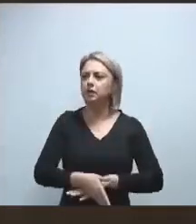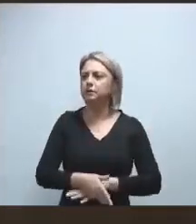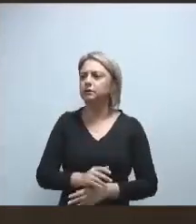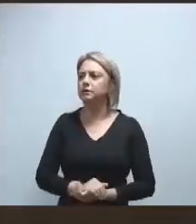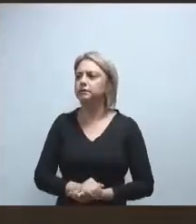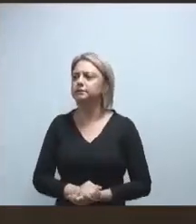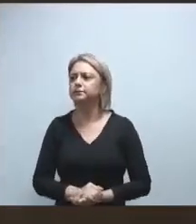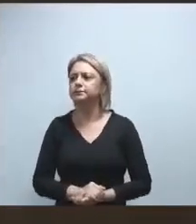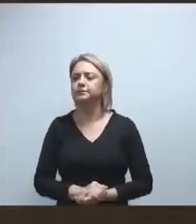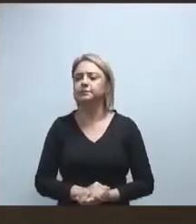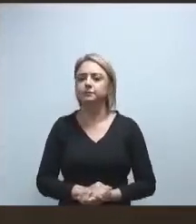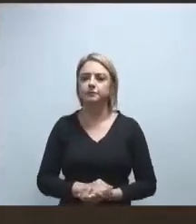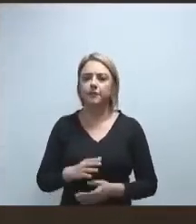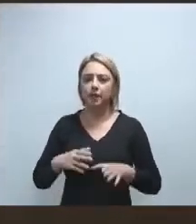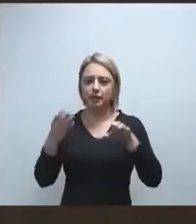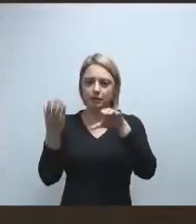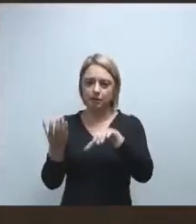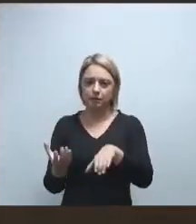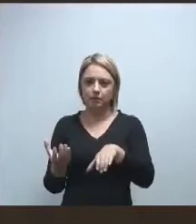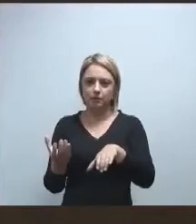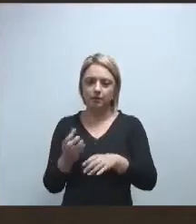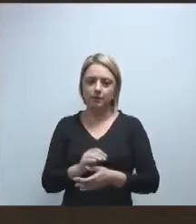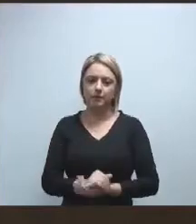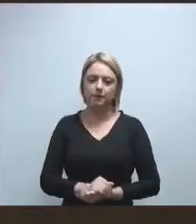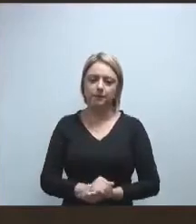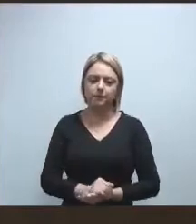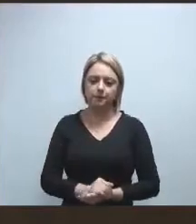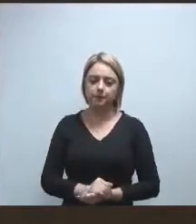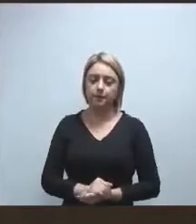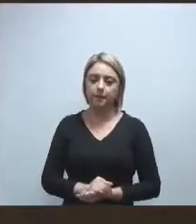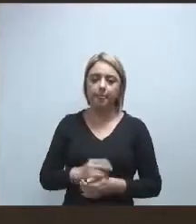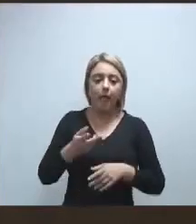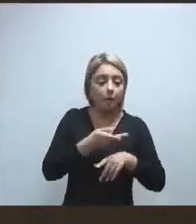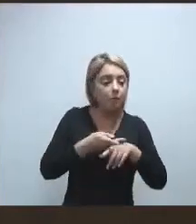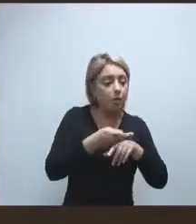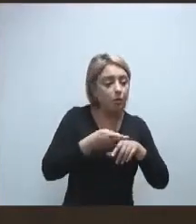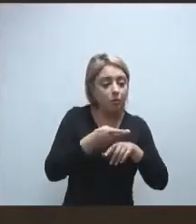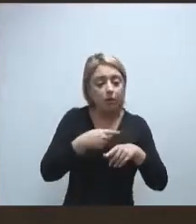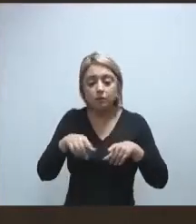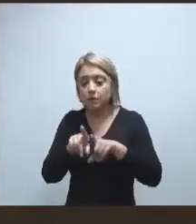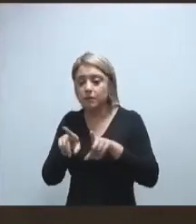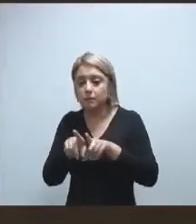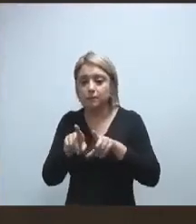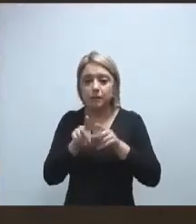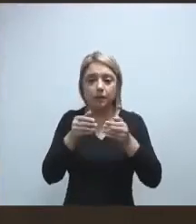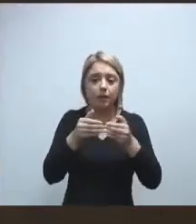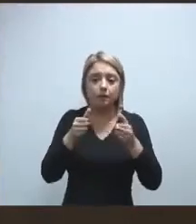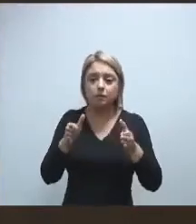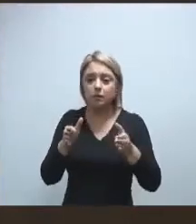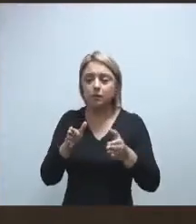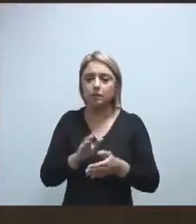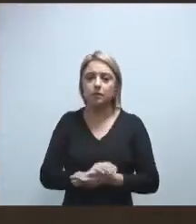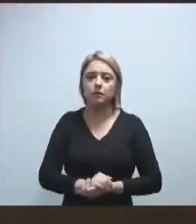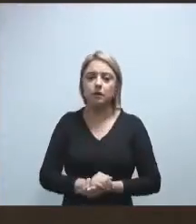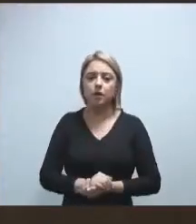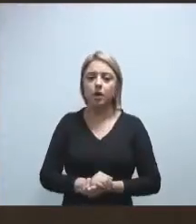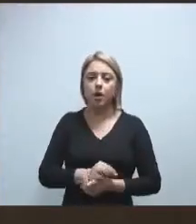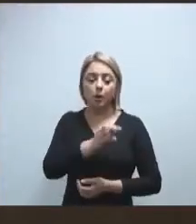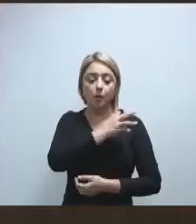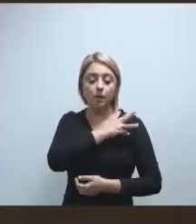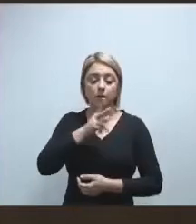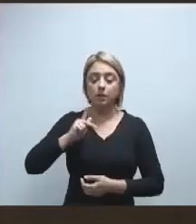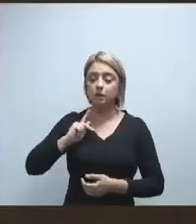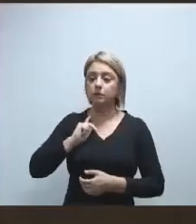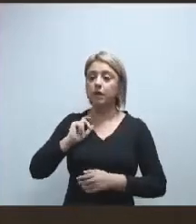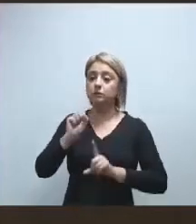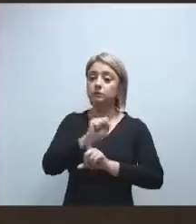sair pra entrar no congresso nacional buscamos também abrir o ministério público